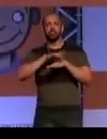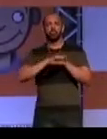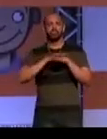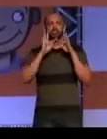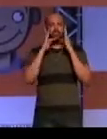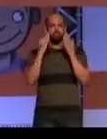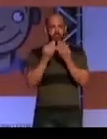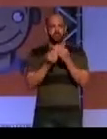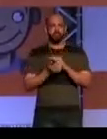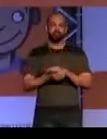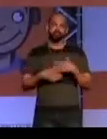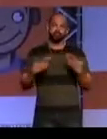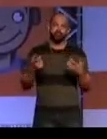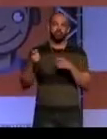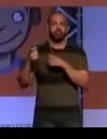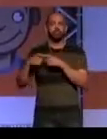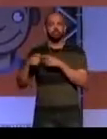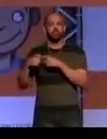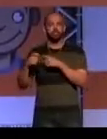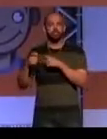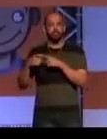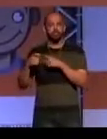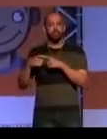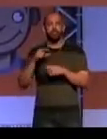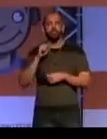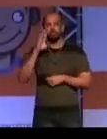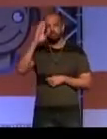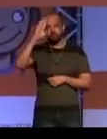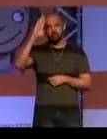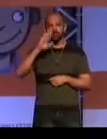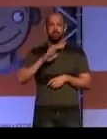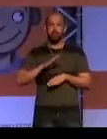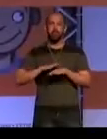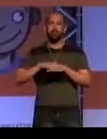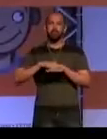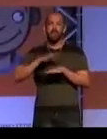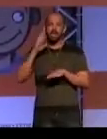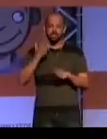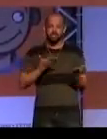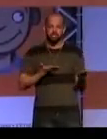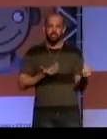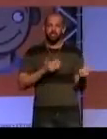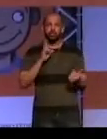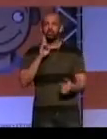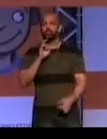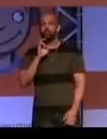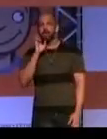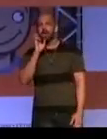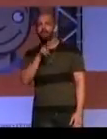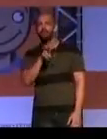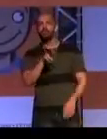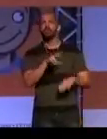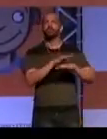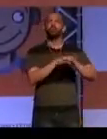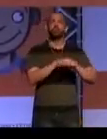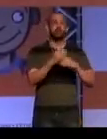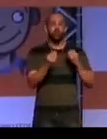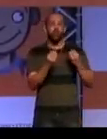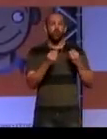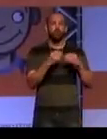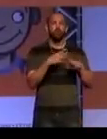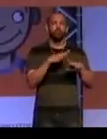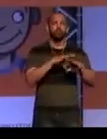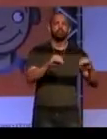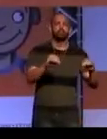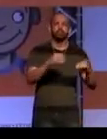familiares. Os médicos em geral, sobretudo os mais jovens, nunca viram doenças imunopreveníveis.